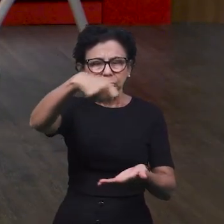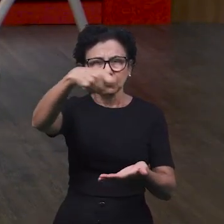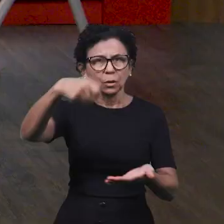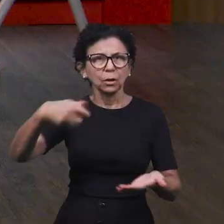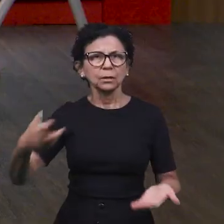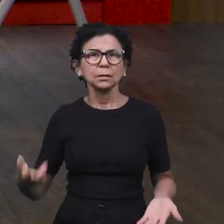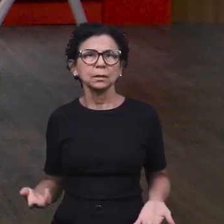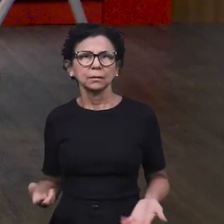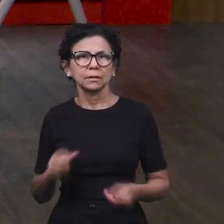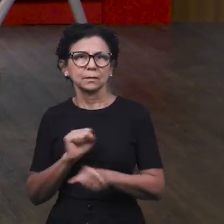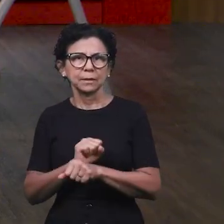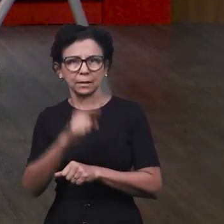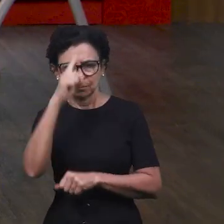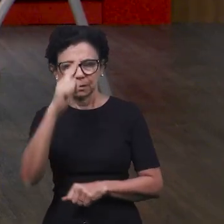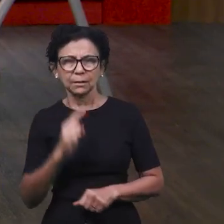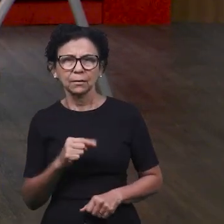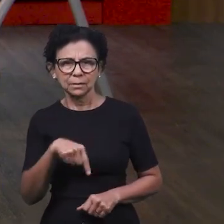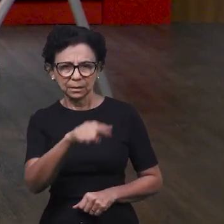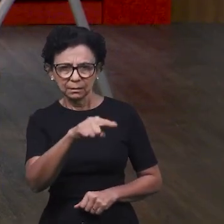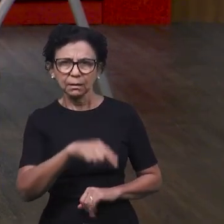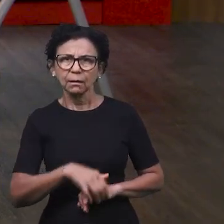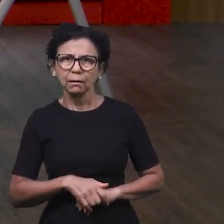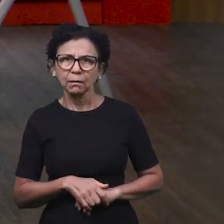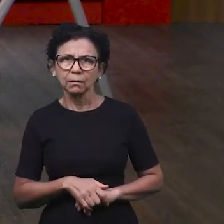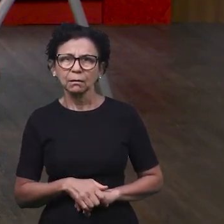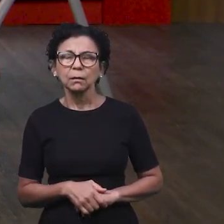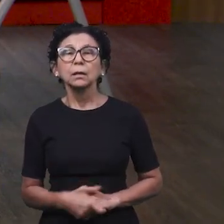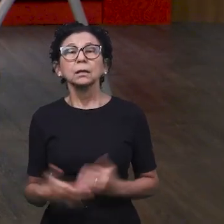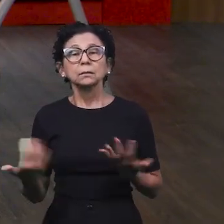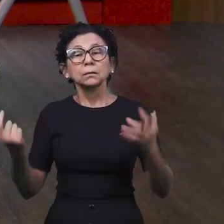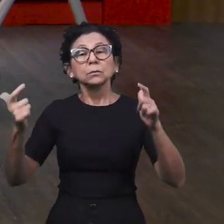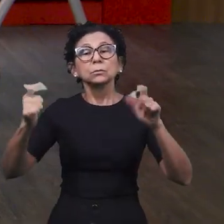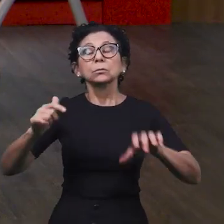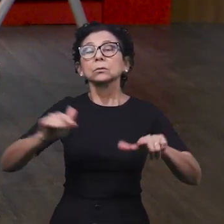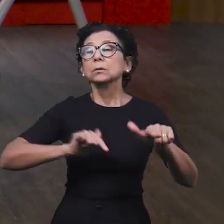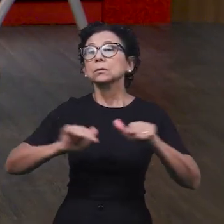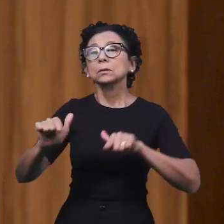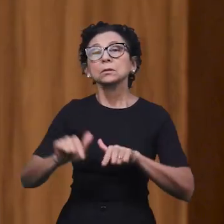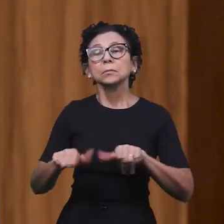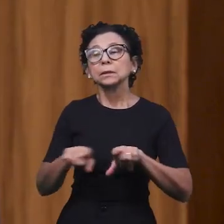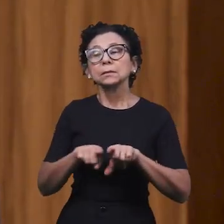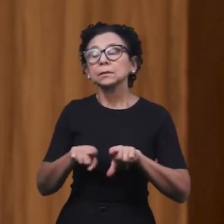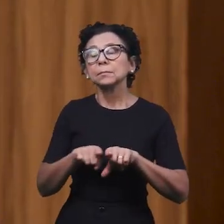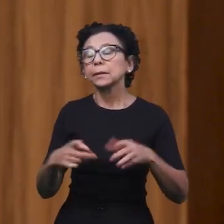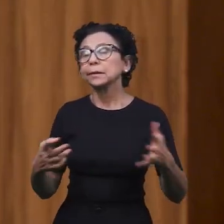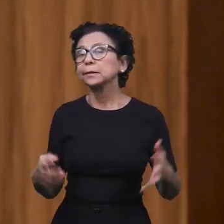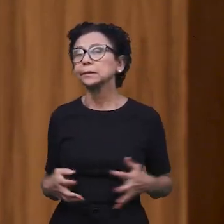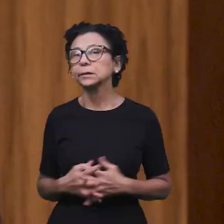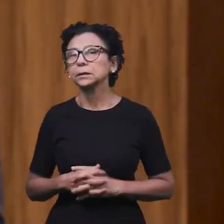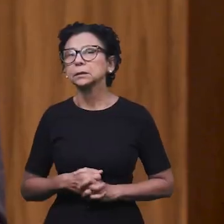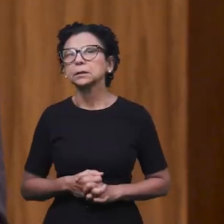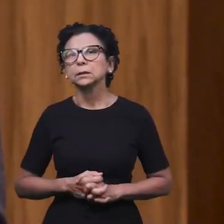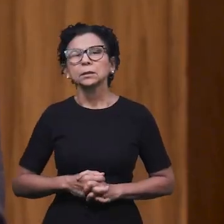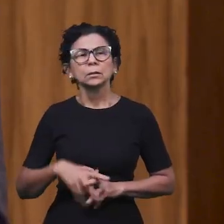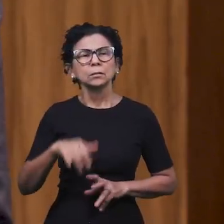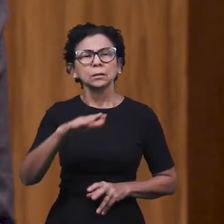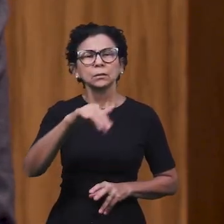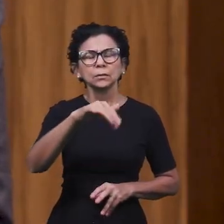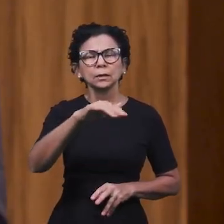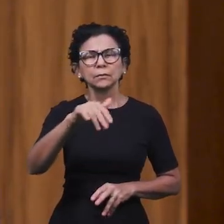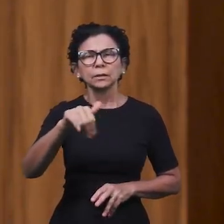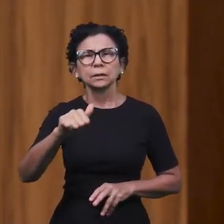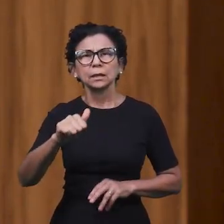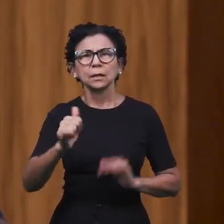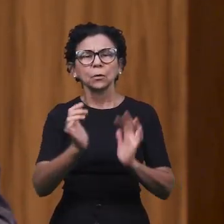preciso fazer? Como é que eu vou agir? No local de trabalho, da mesma forma. Por que não eu juntar algumas pessoas, alguns colegas